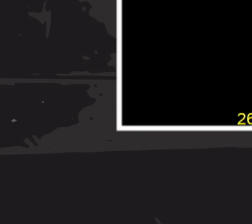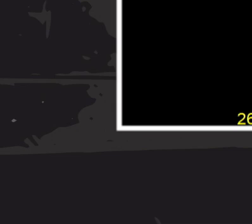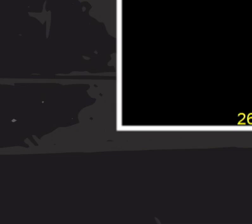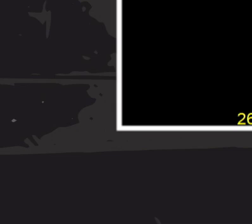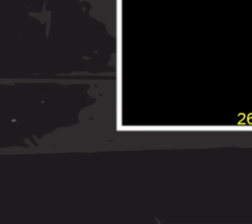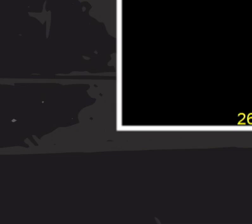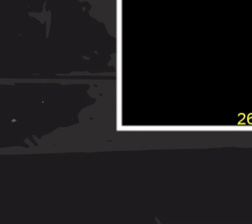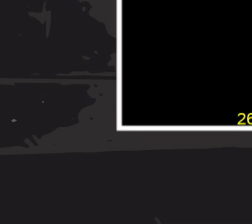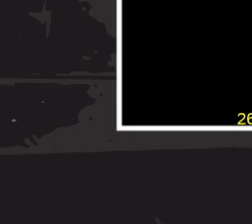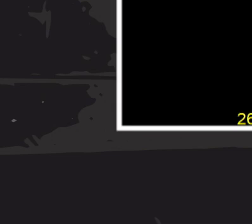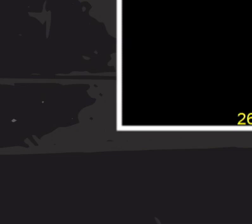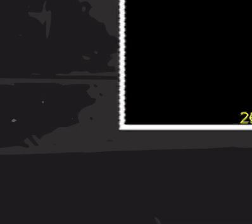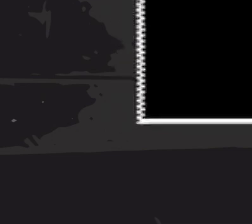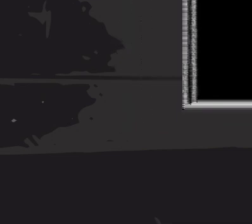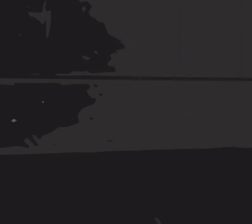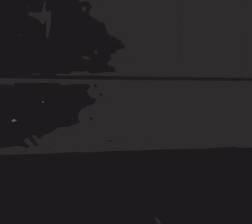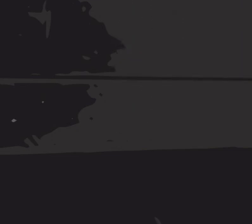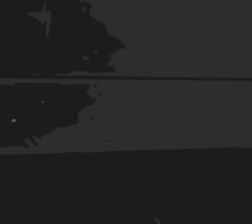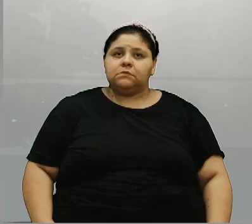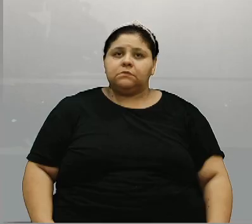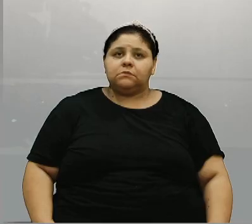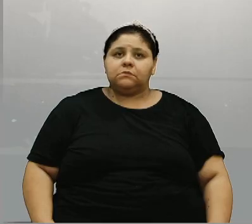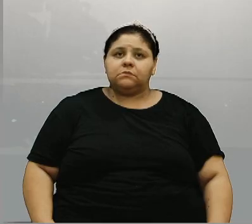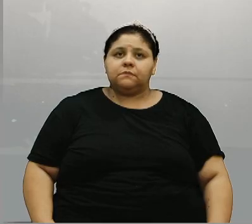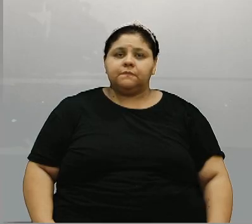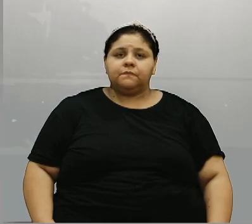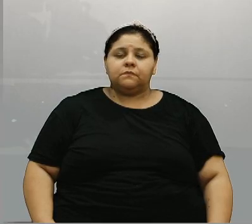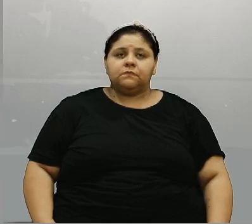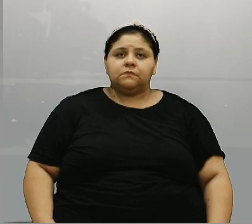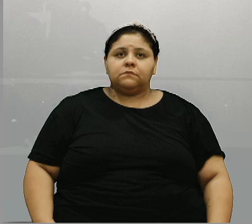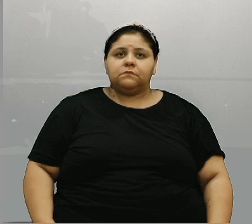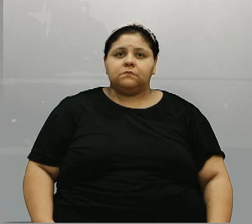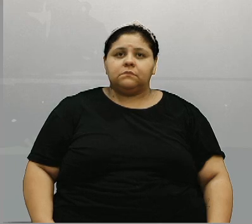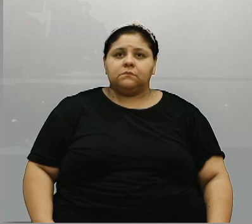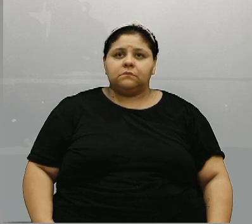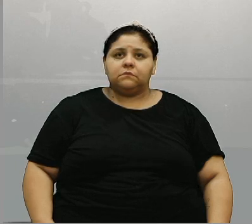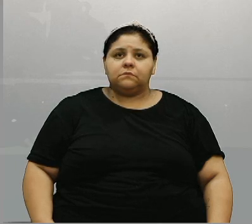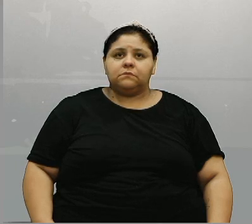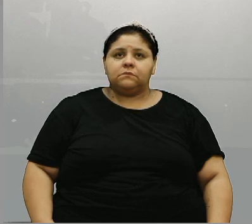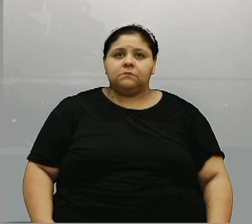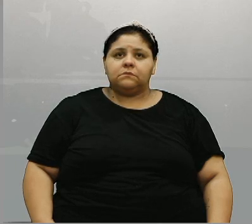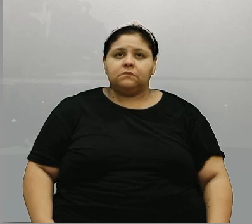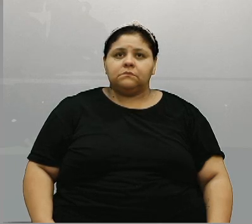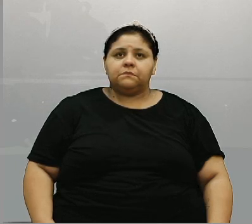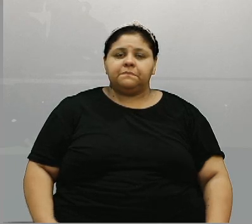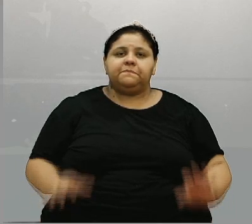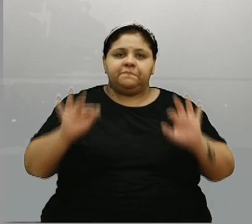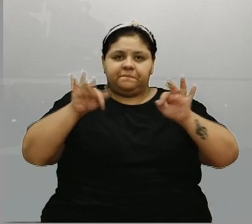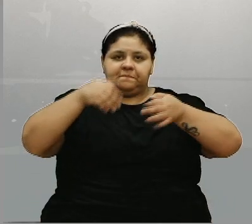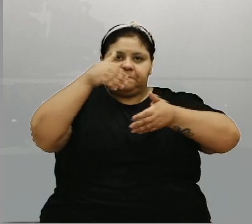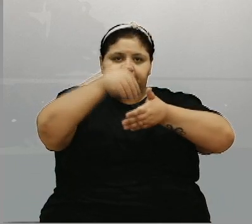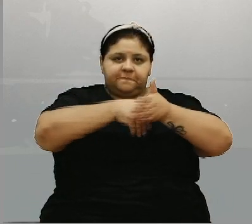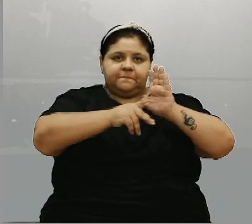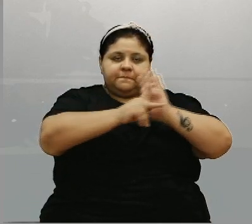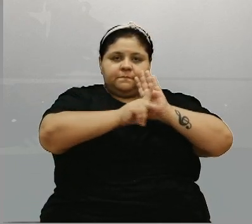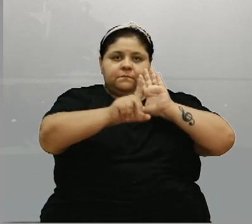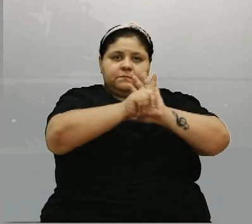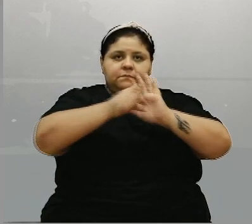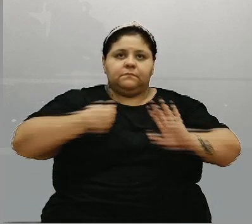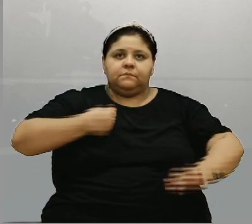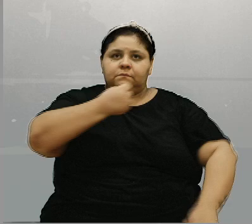Encerrado o registro dos votos, encerrada a votação. Projeto de lei